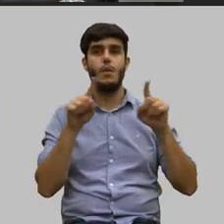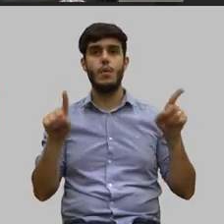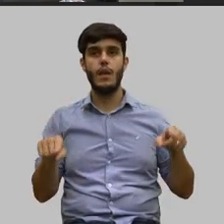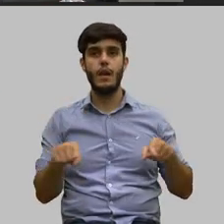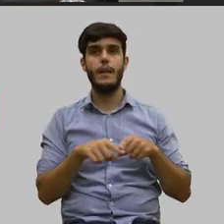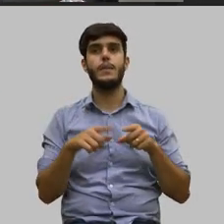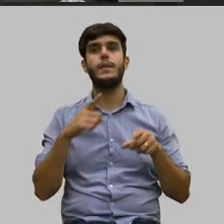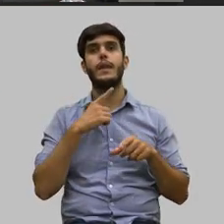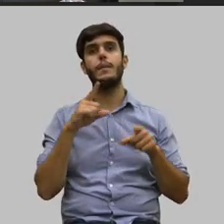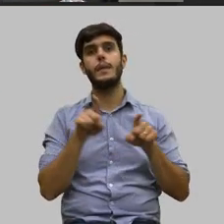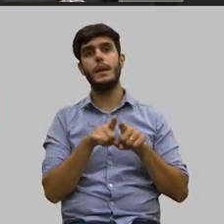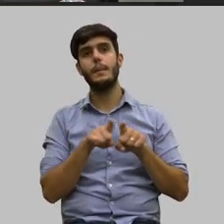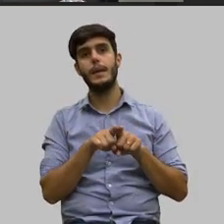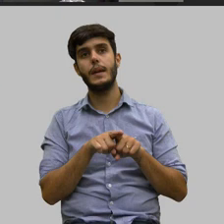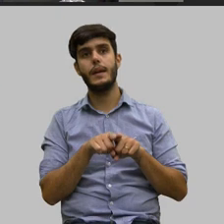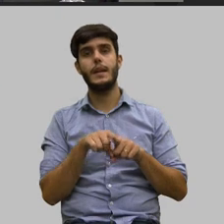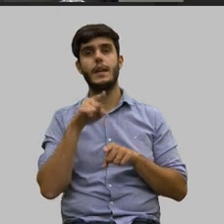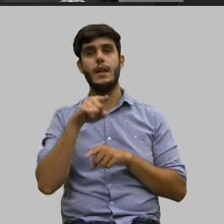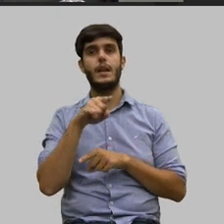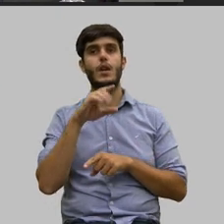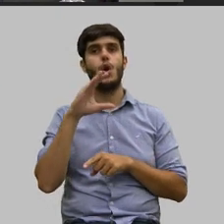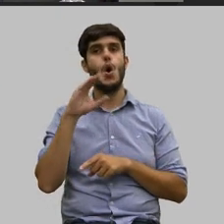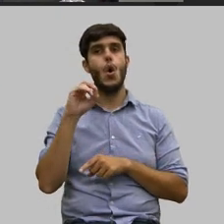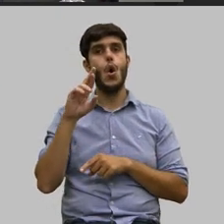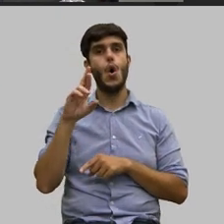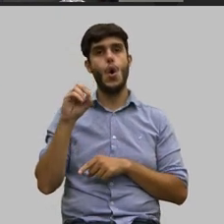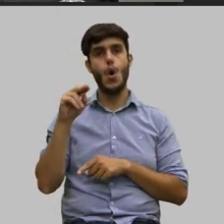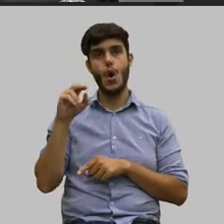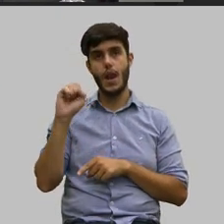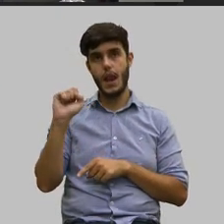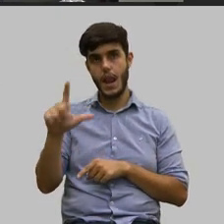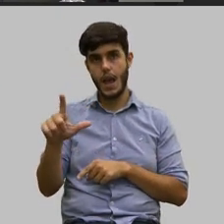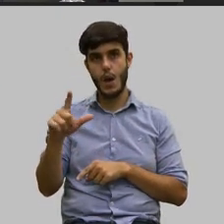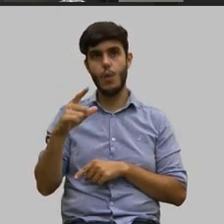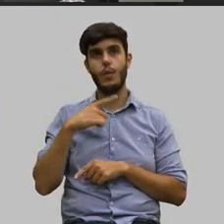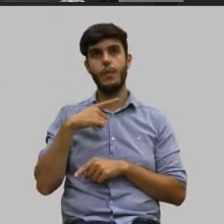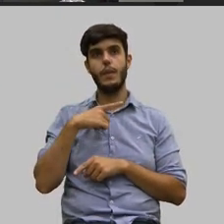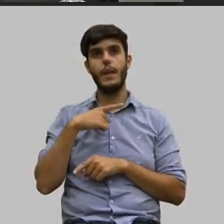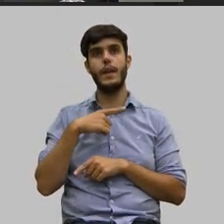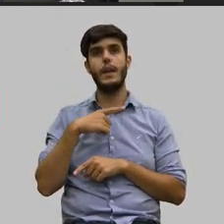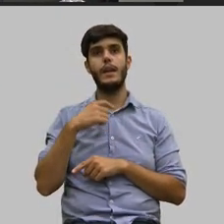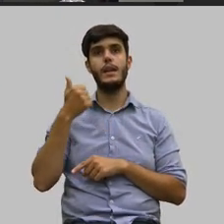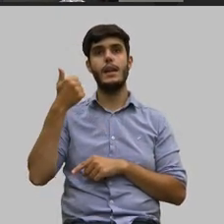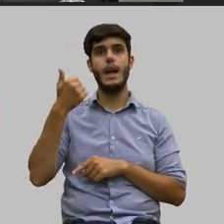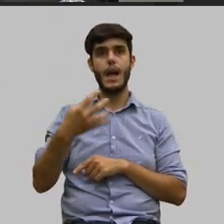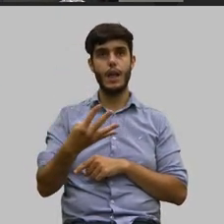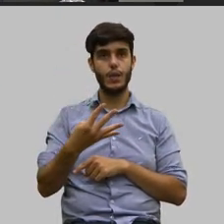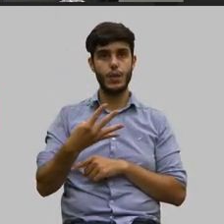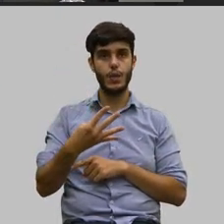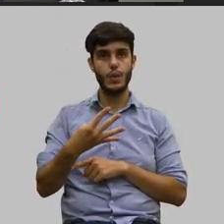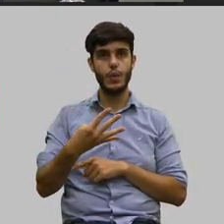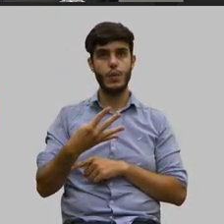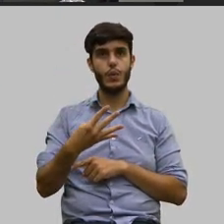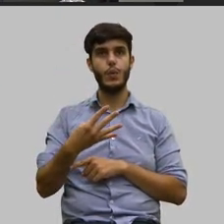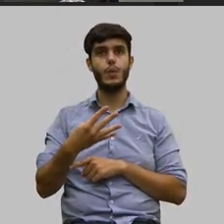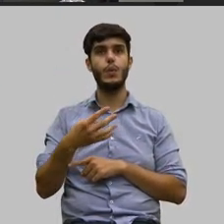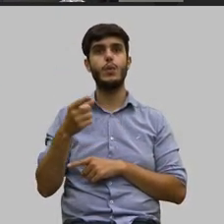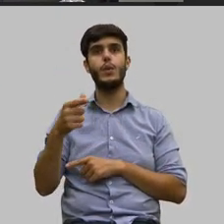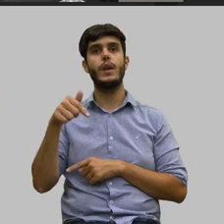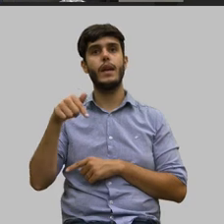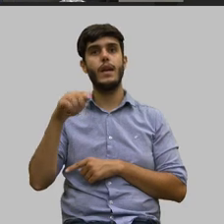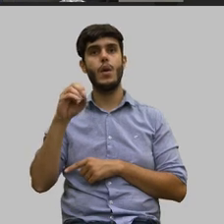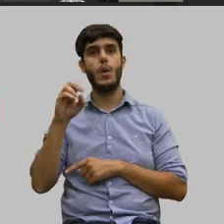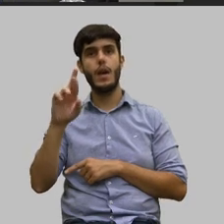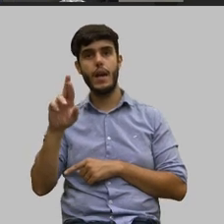coronel eh com quadro existente ativo 14 que é o R3 Total Geral 17 hoje nós